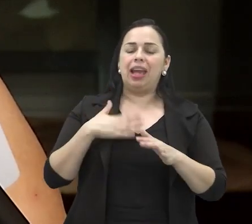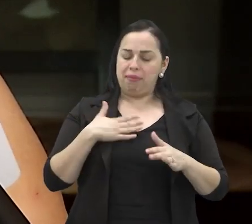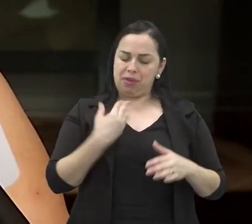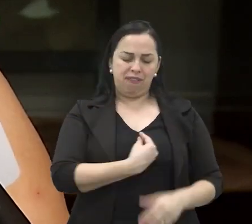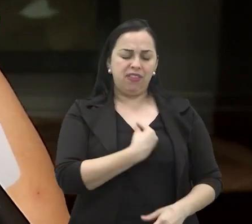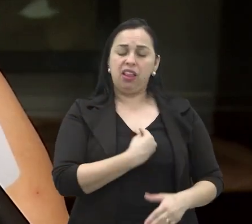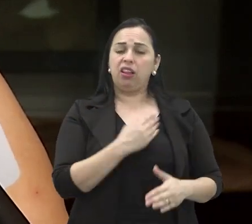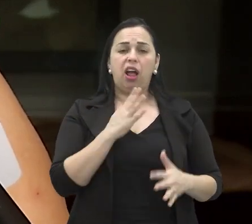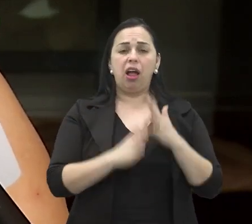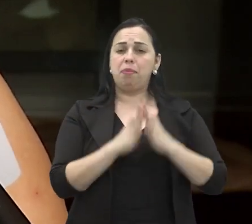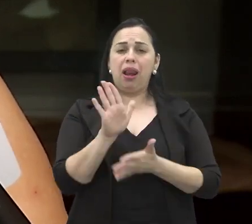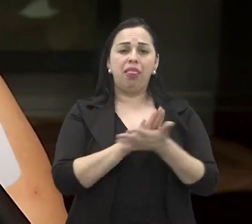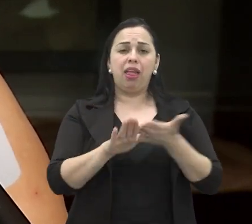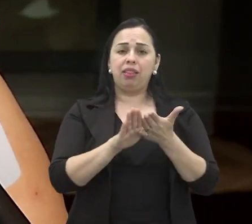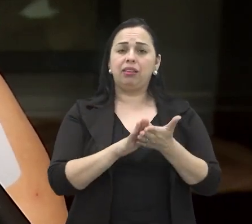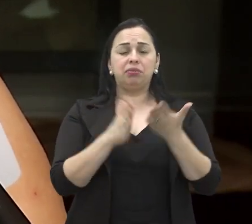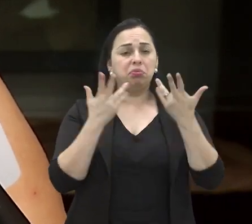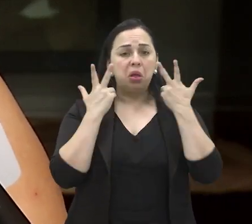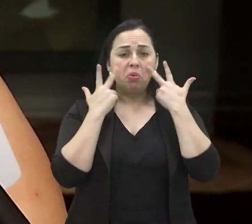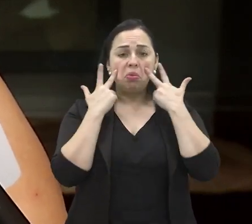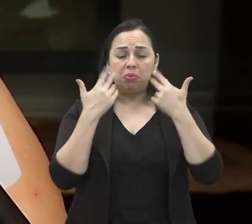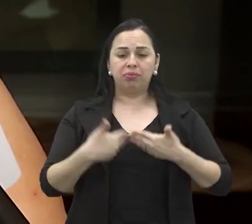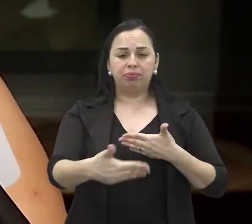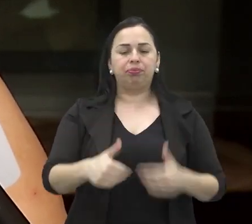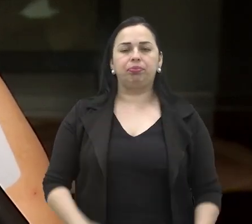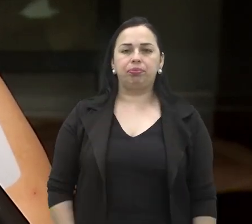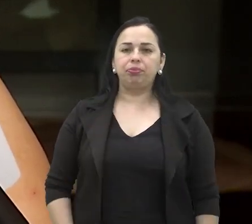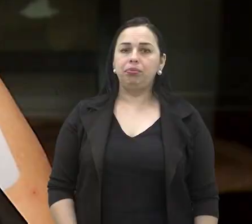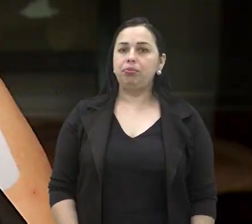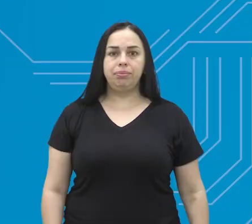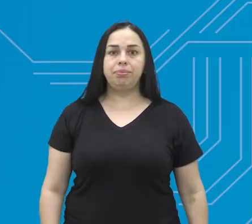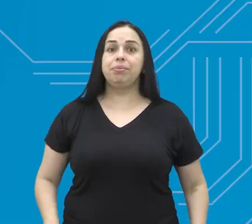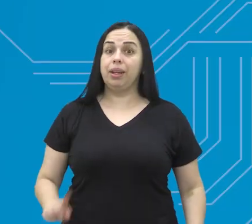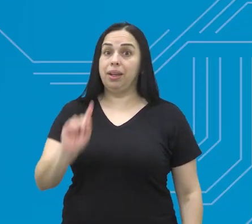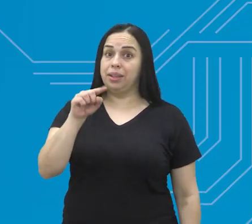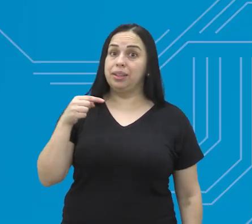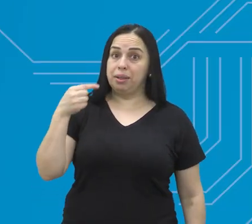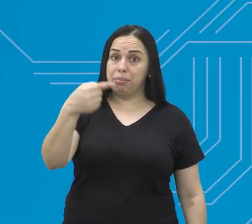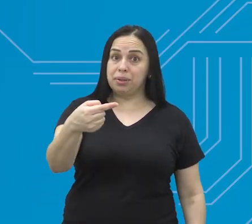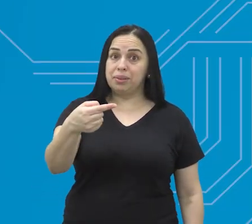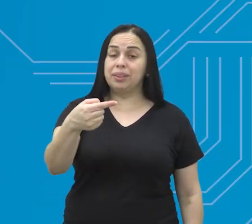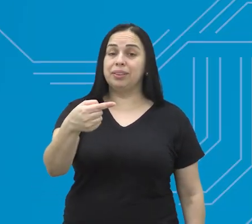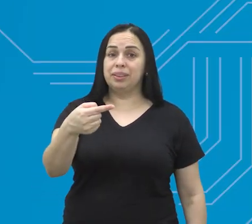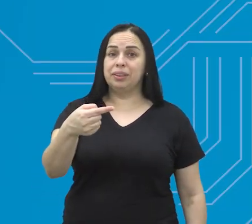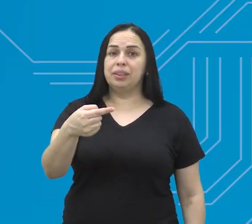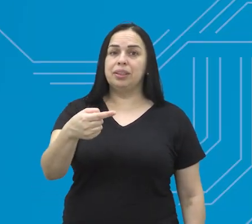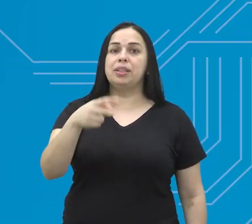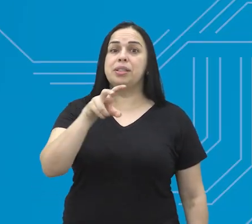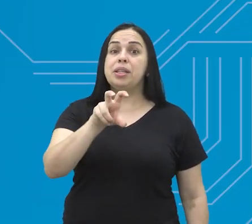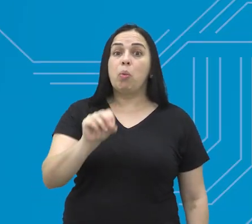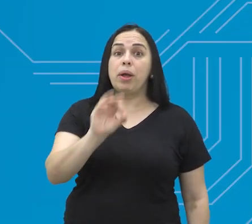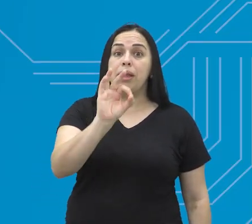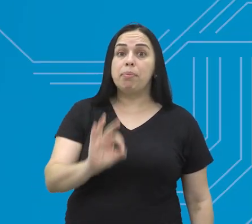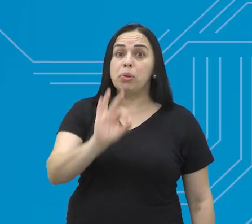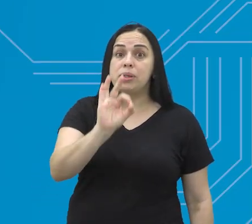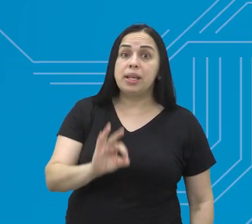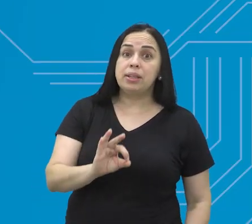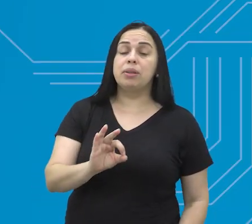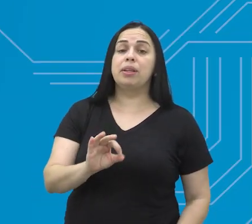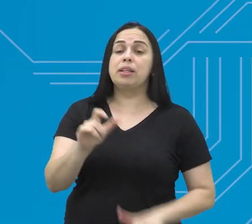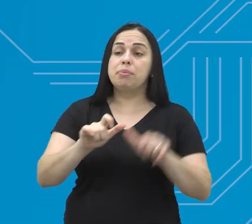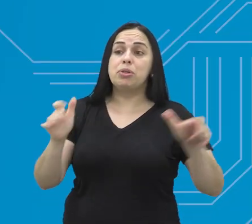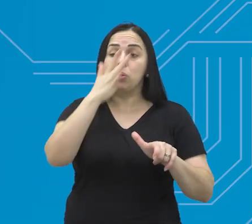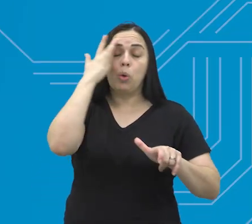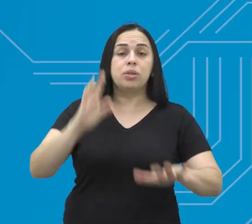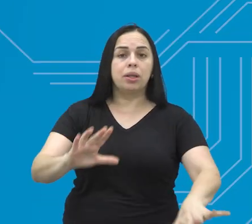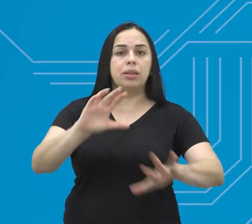certo e não tem nada que atrapalhe a vida, não. É bola para frente. E no próximo bloco, quase metade dos casos de